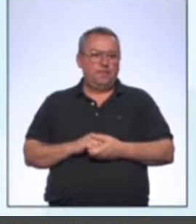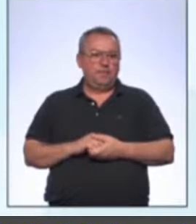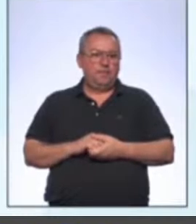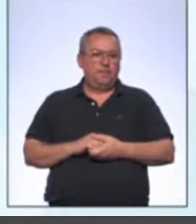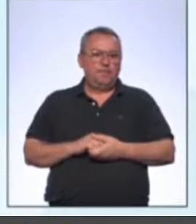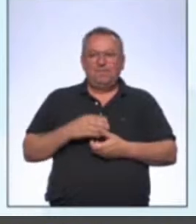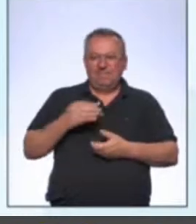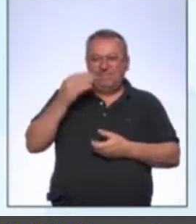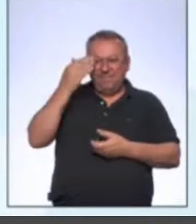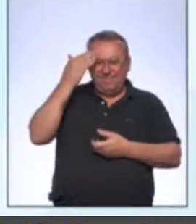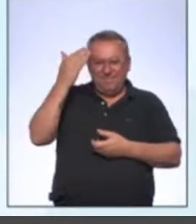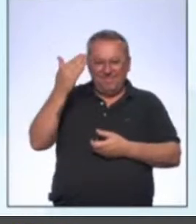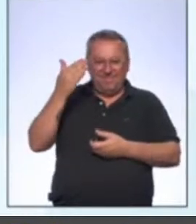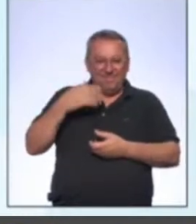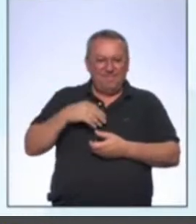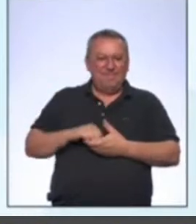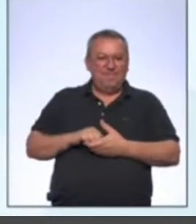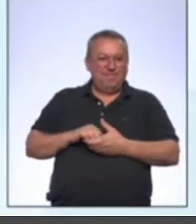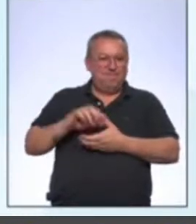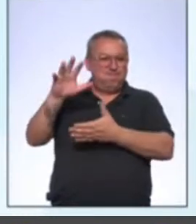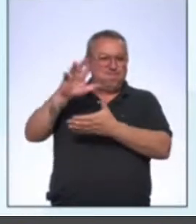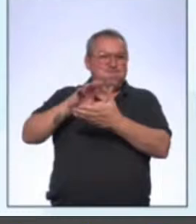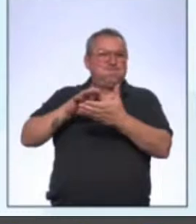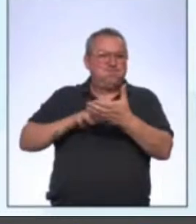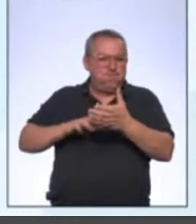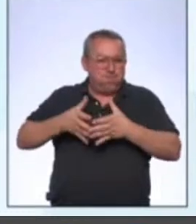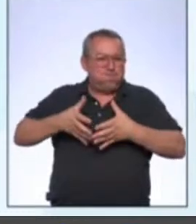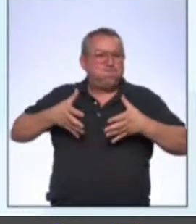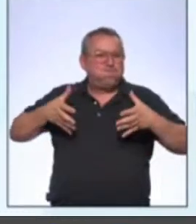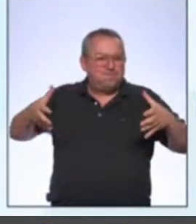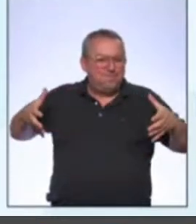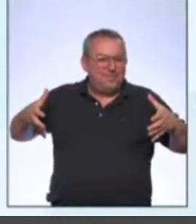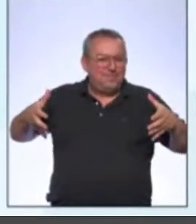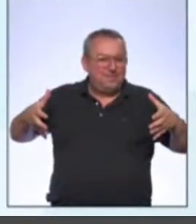Isso, muito obrigado. Olha que textão, hein? O tema do